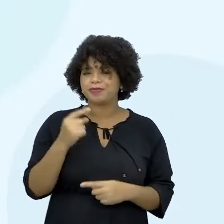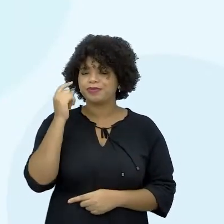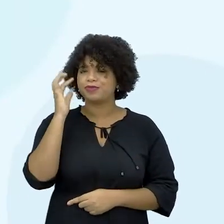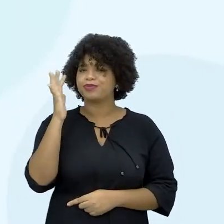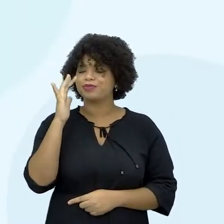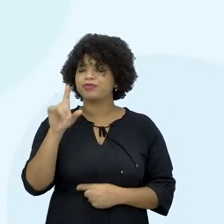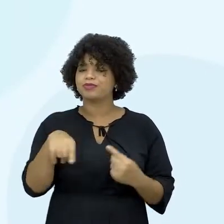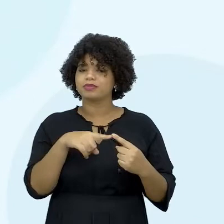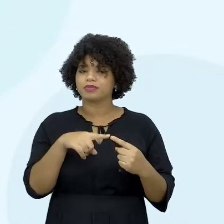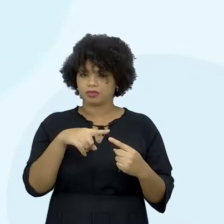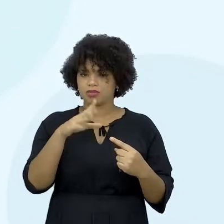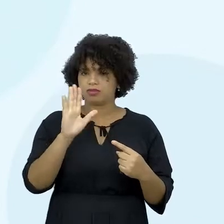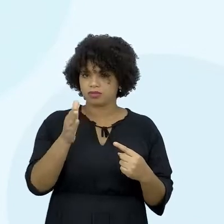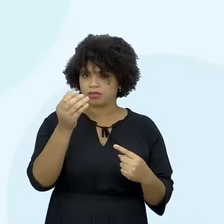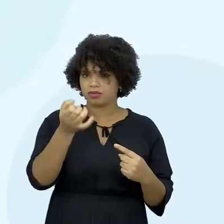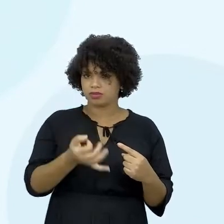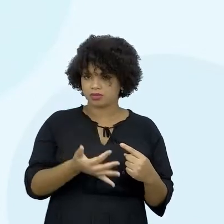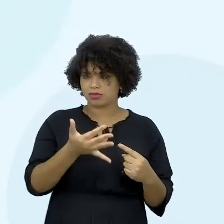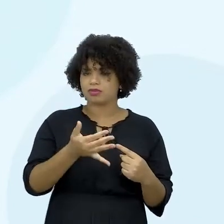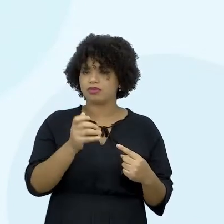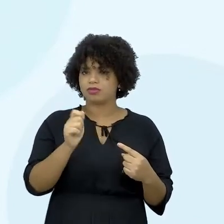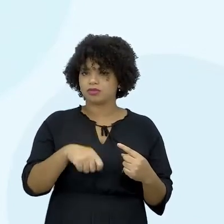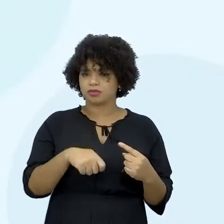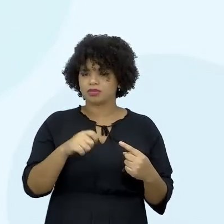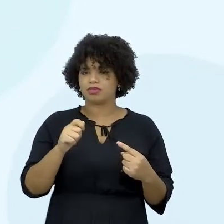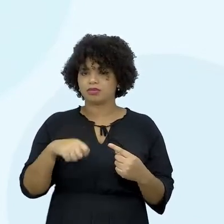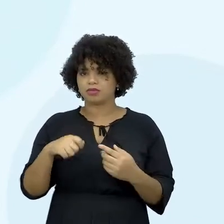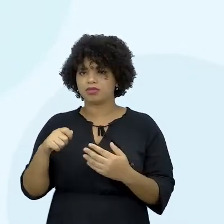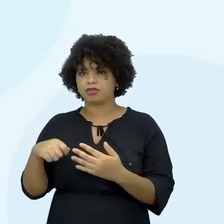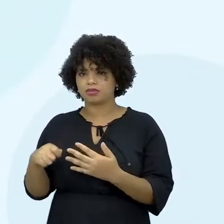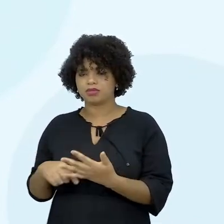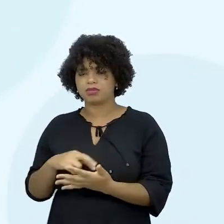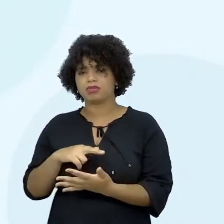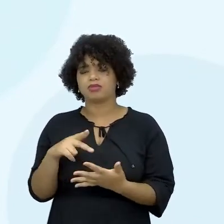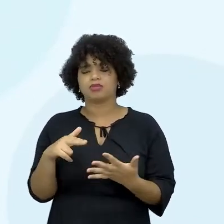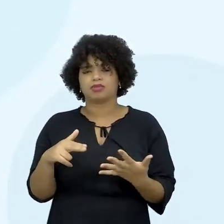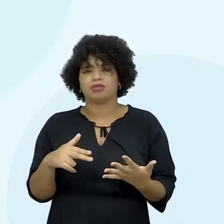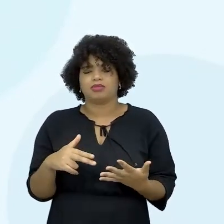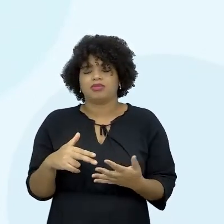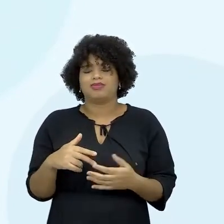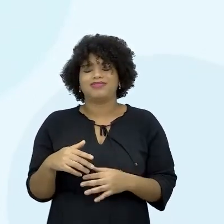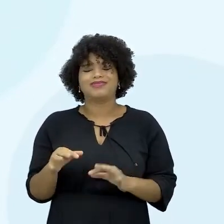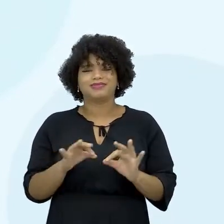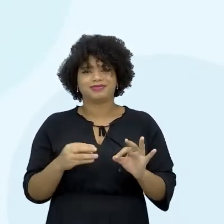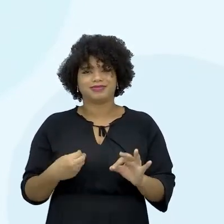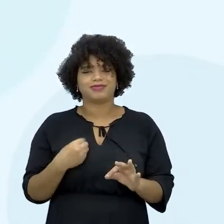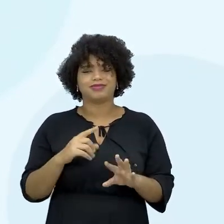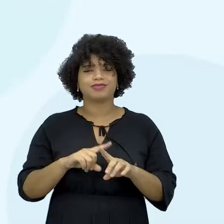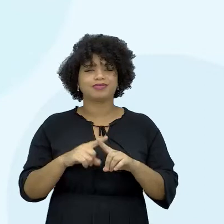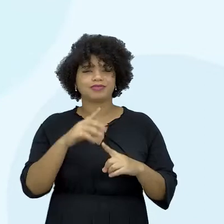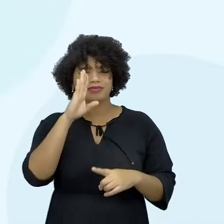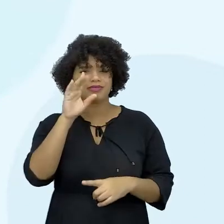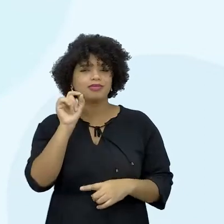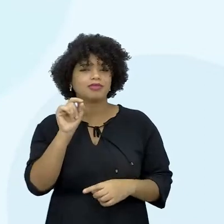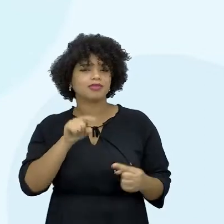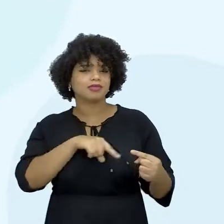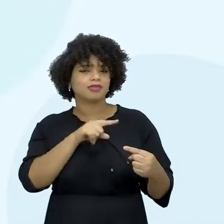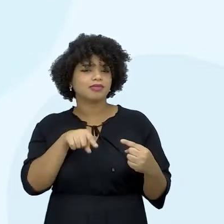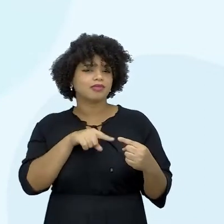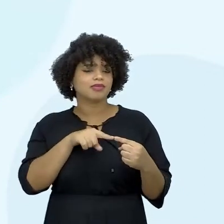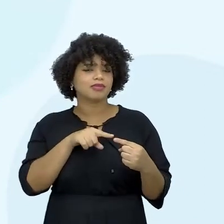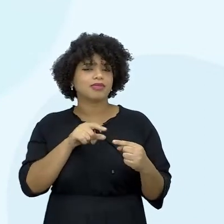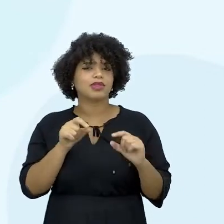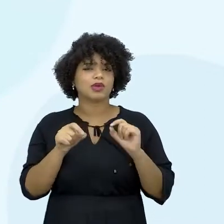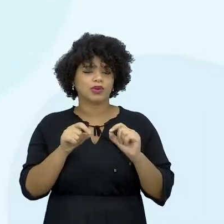das carreiras, das possibilidades de projetos de vida. Agora a gente vai pensar um pouquinho no objetivo, né? Qual que é o